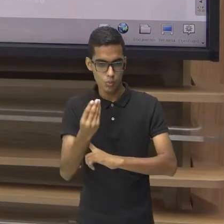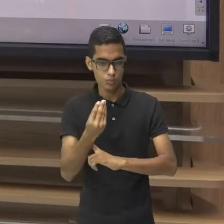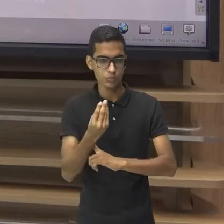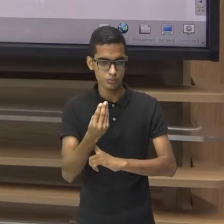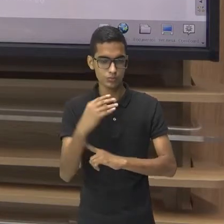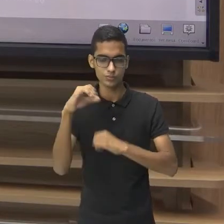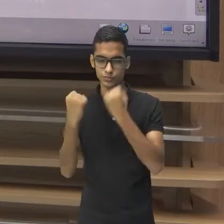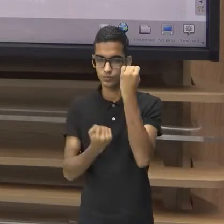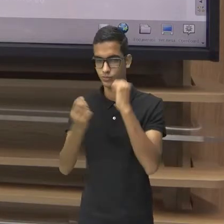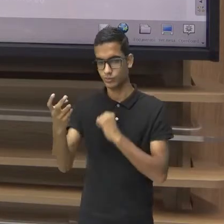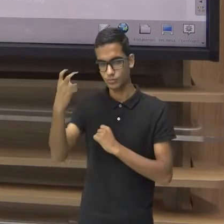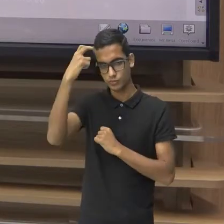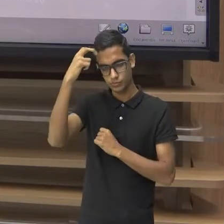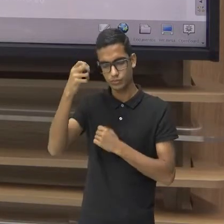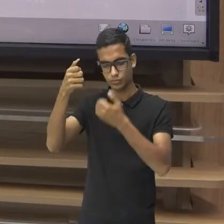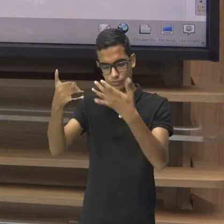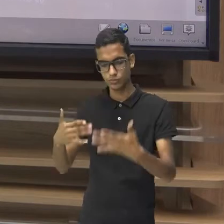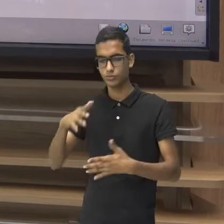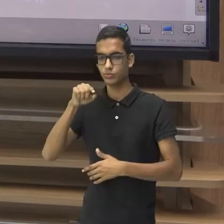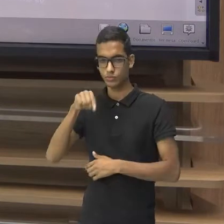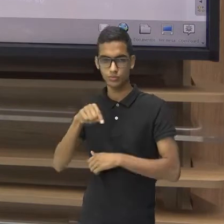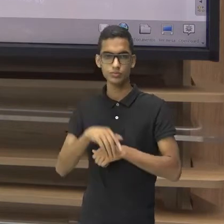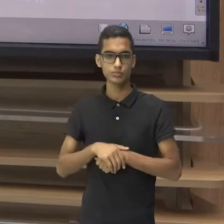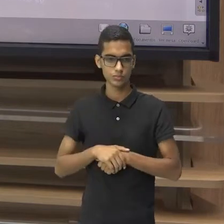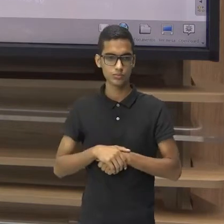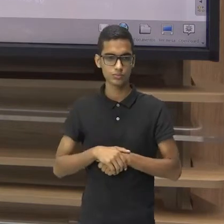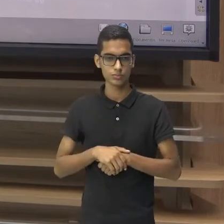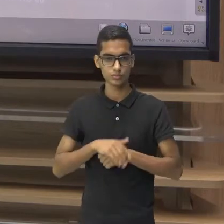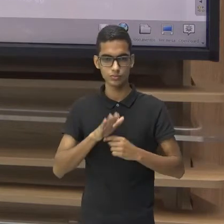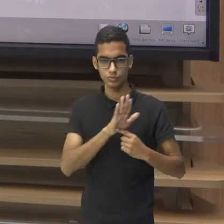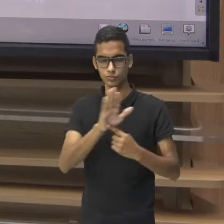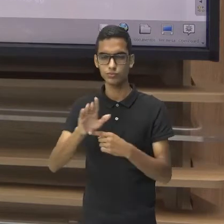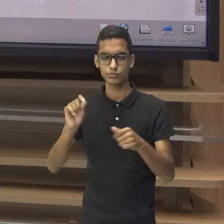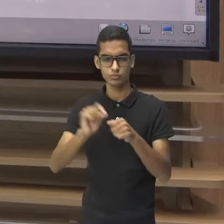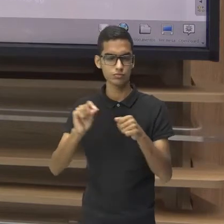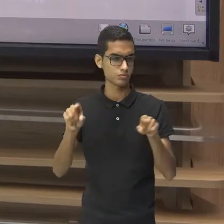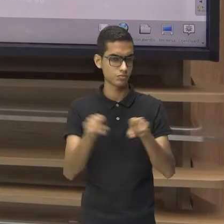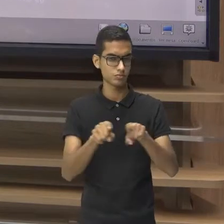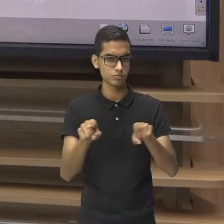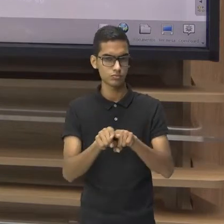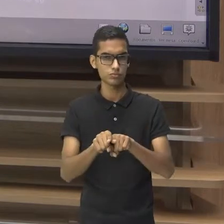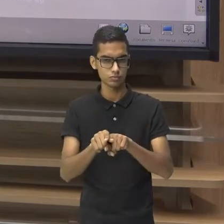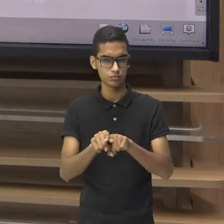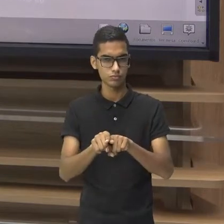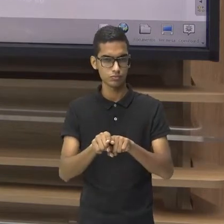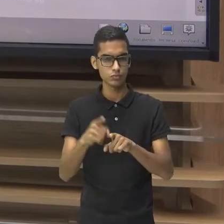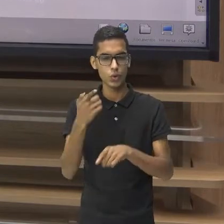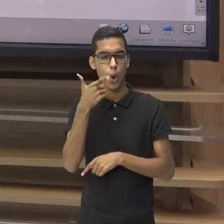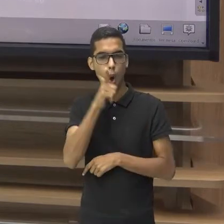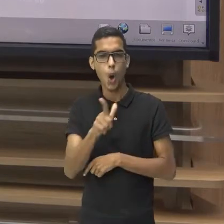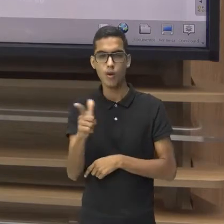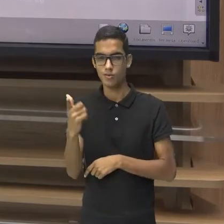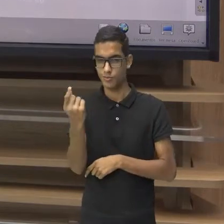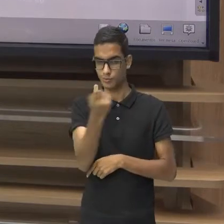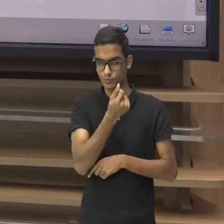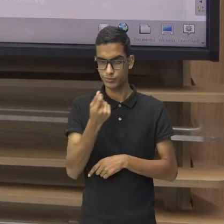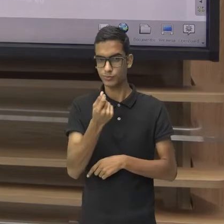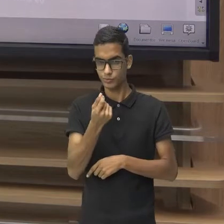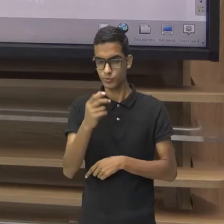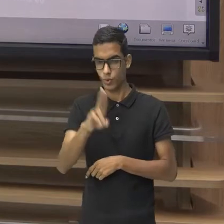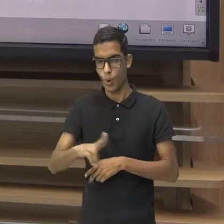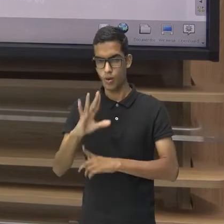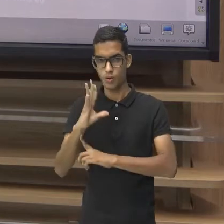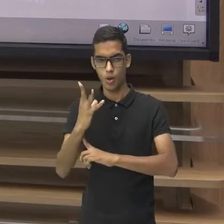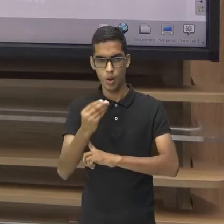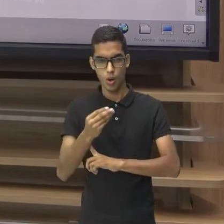cultural diz, é isso que a indústria cultural faz. Lucrar com a arte. Isso continua até os